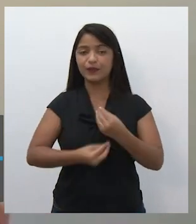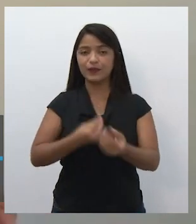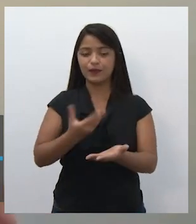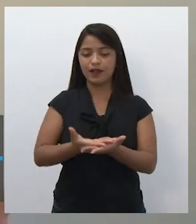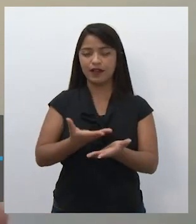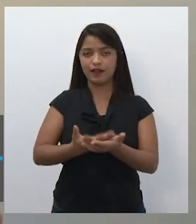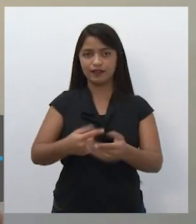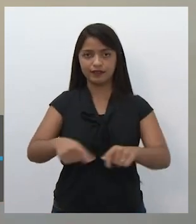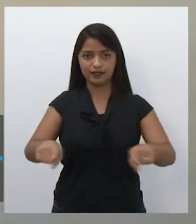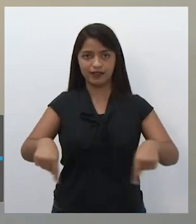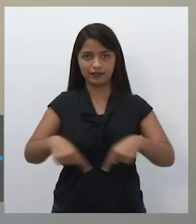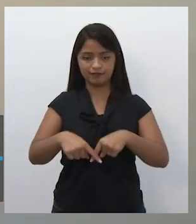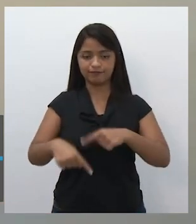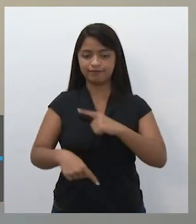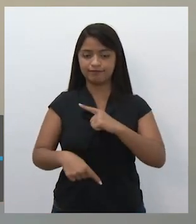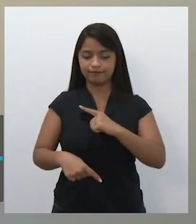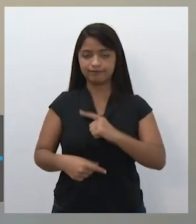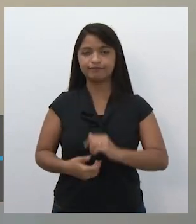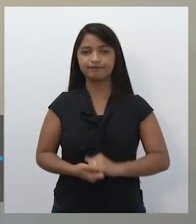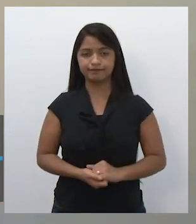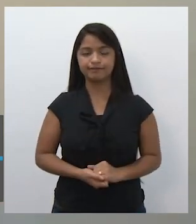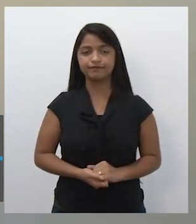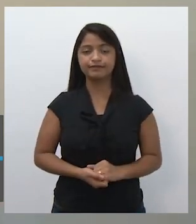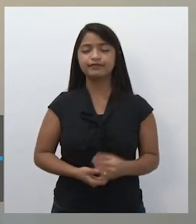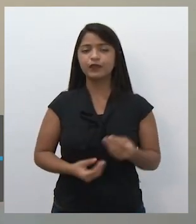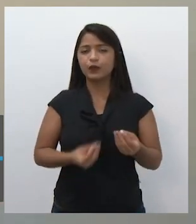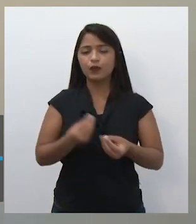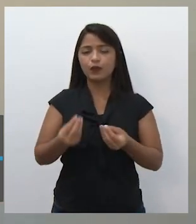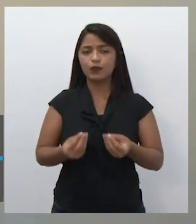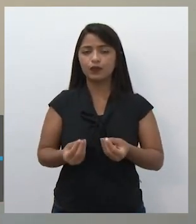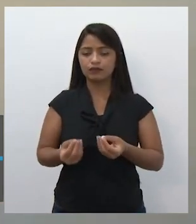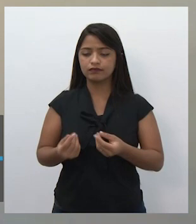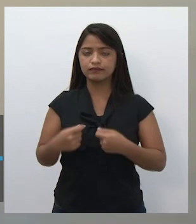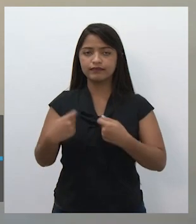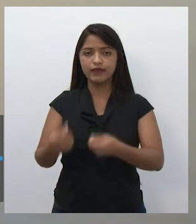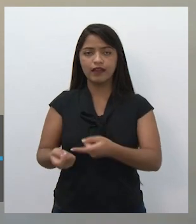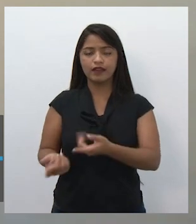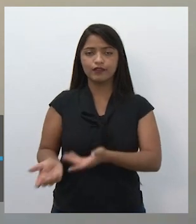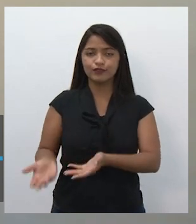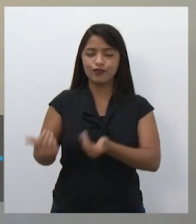aula, né? Como que a gente desperta no nosso jovem